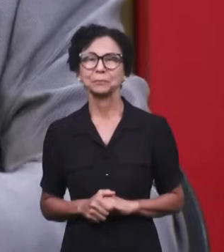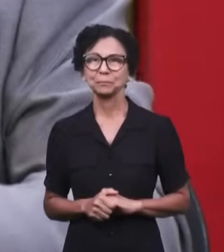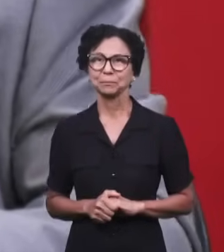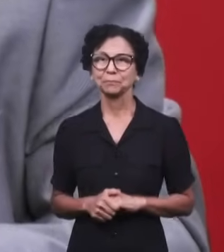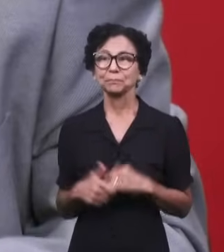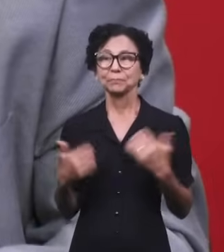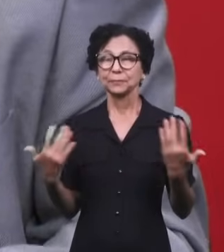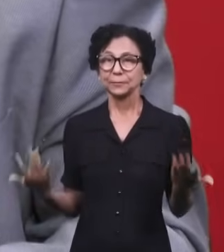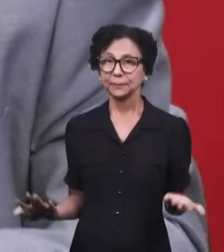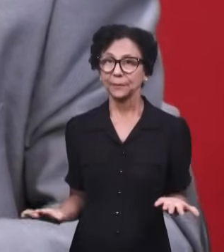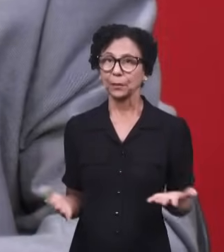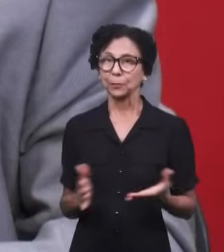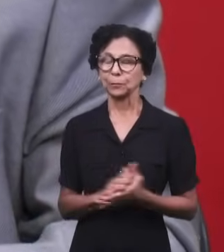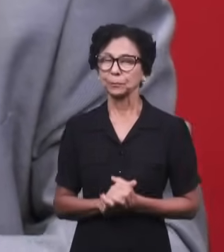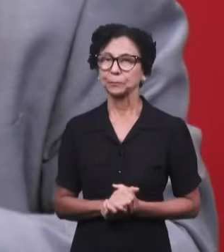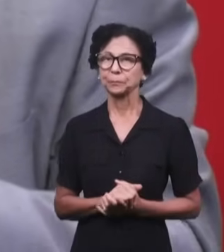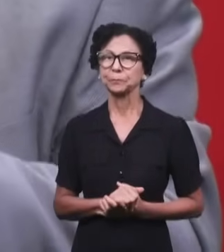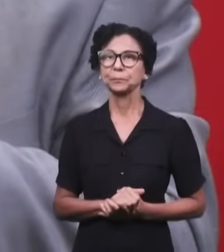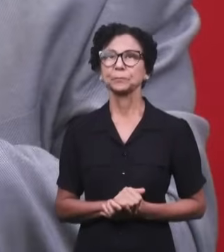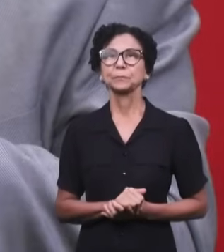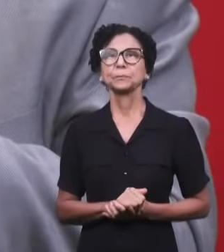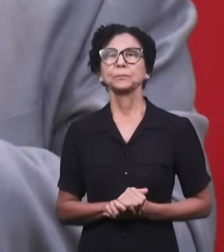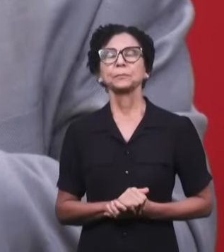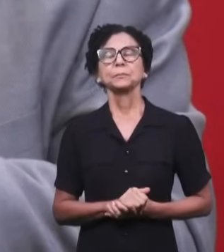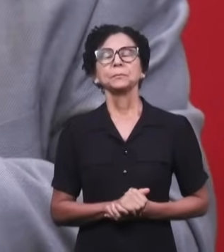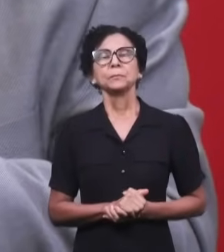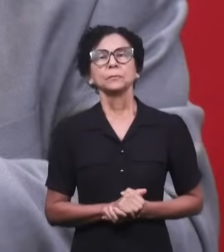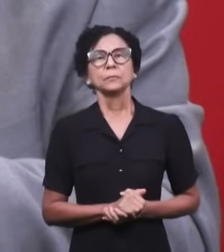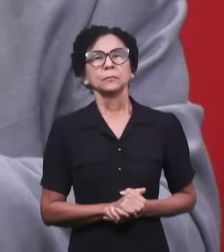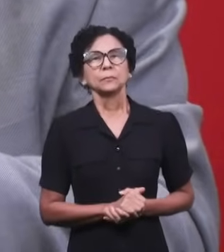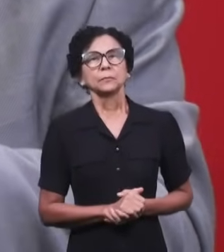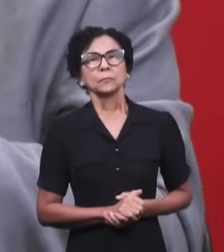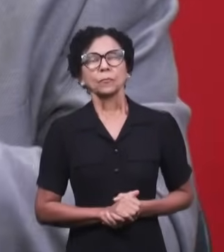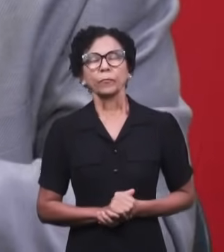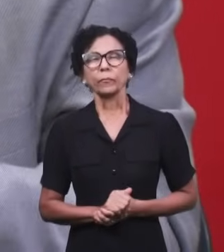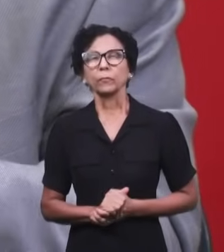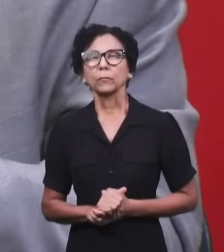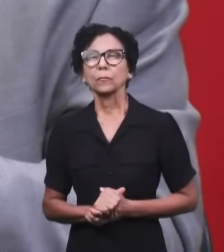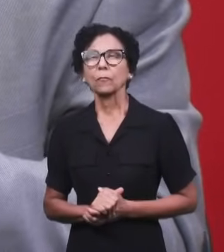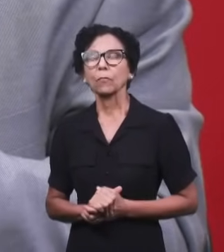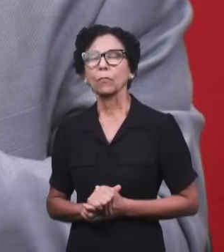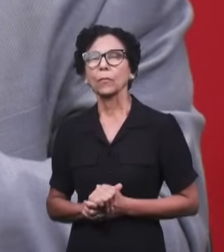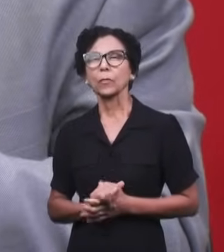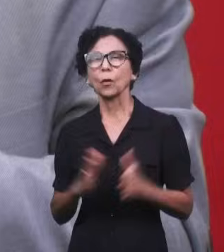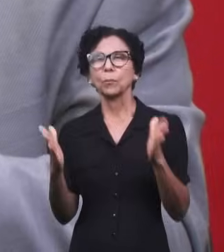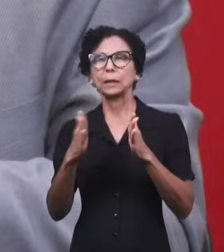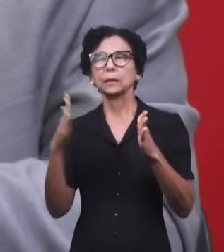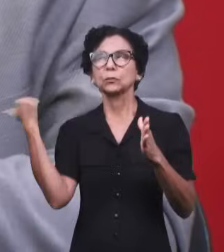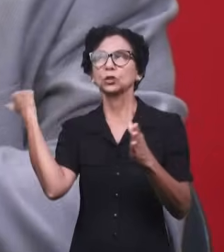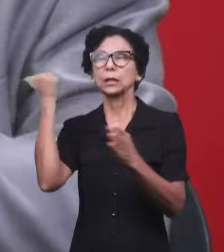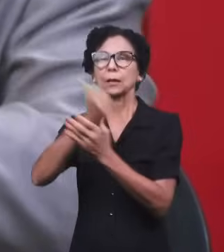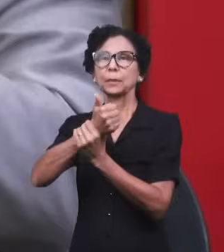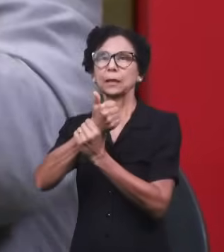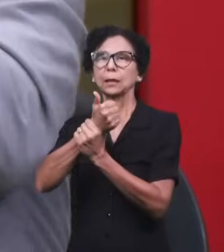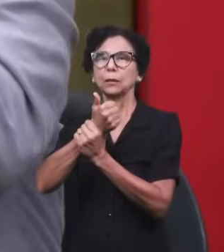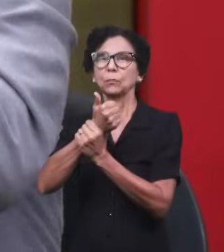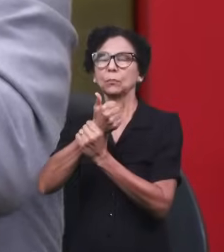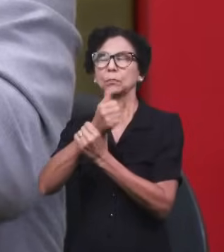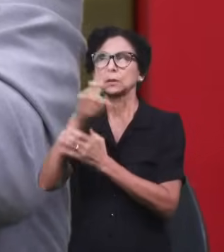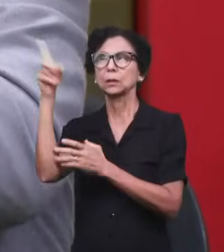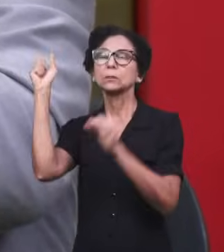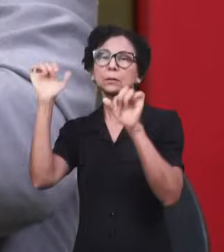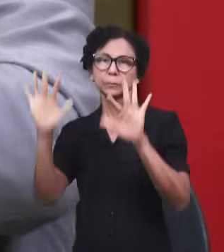Abraão, acontece isso. Você faz uma concessão aqui, Muito bom. daqui a pouco faz uma